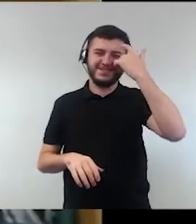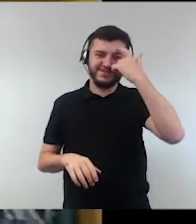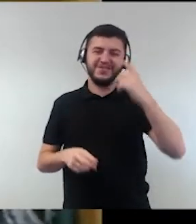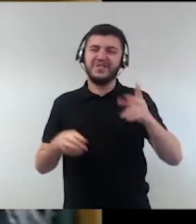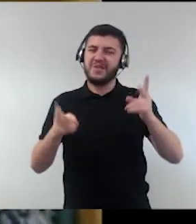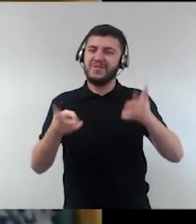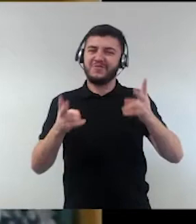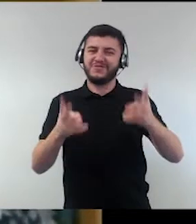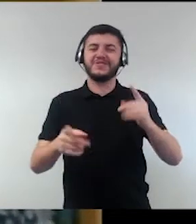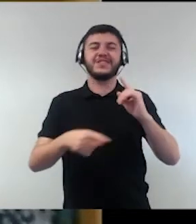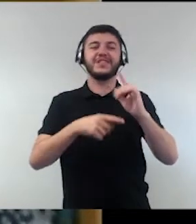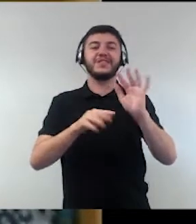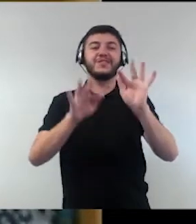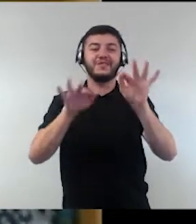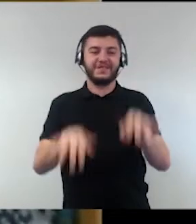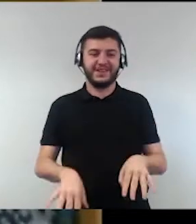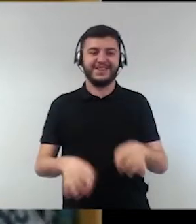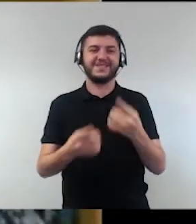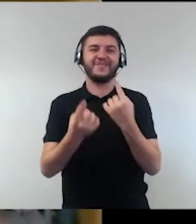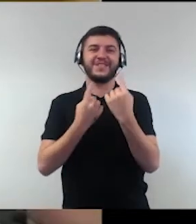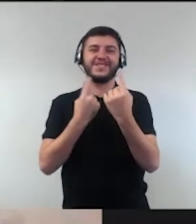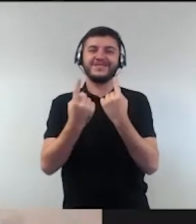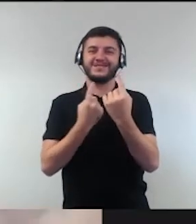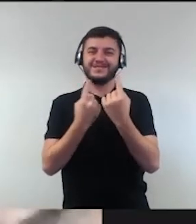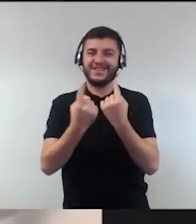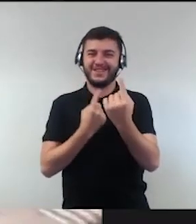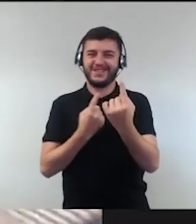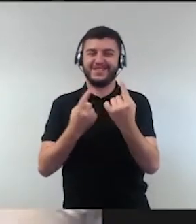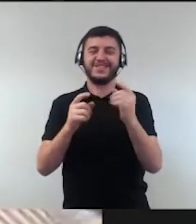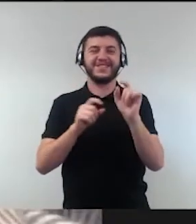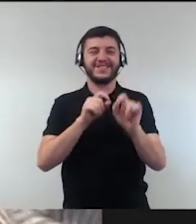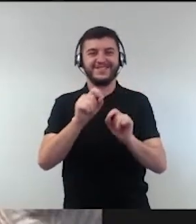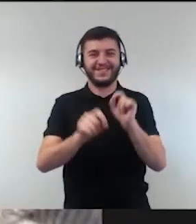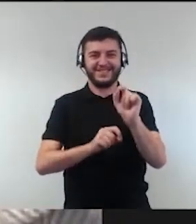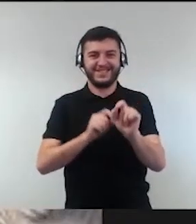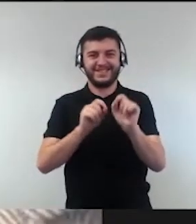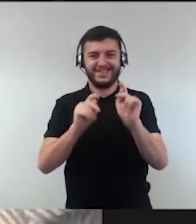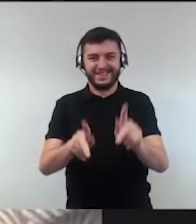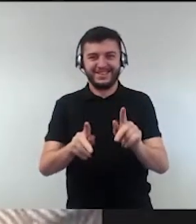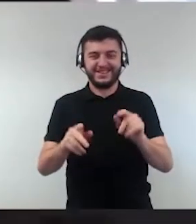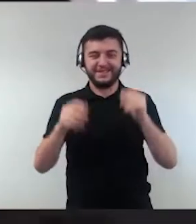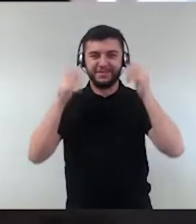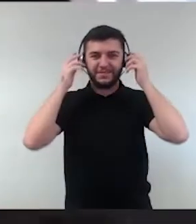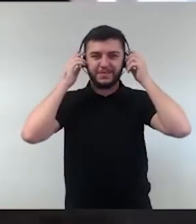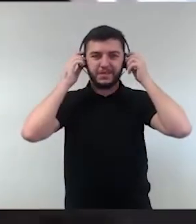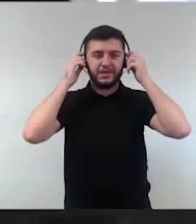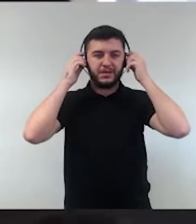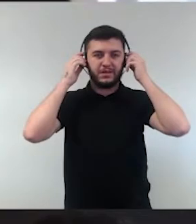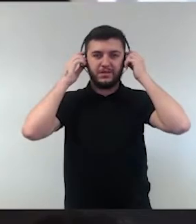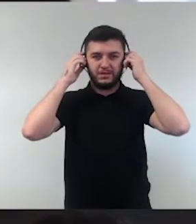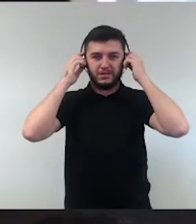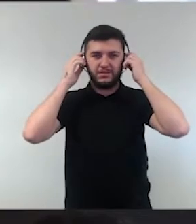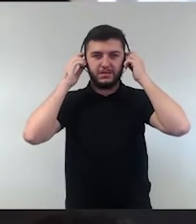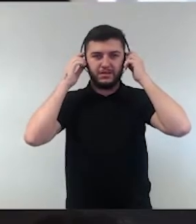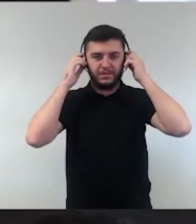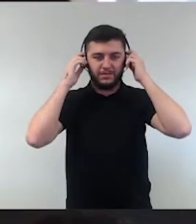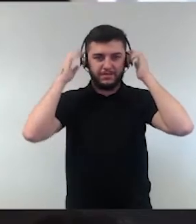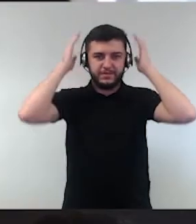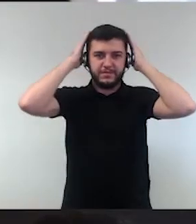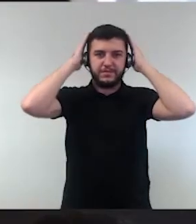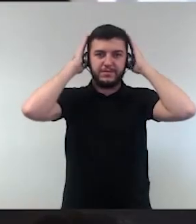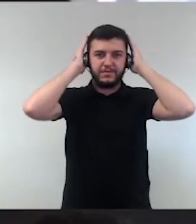gente dialoga, talvez seja mais fácil. Exatamente. Concordo. Então, sendo